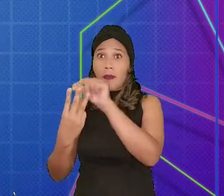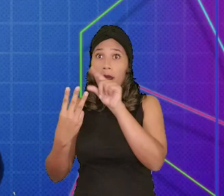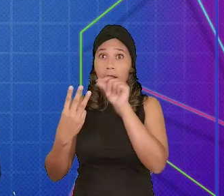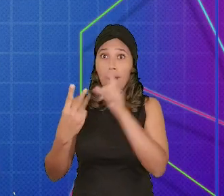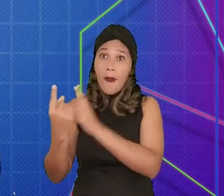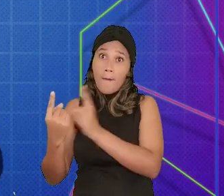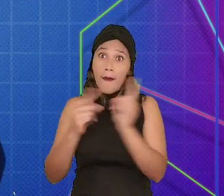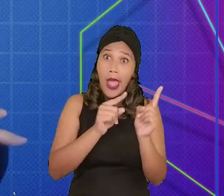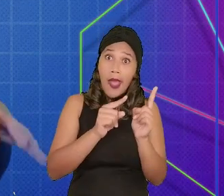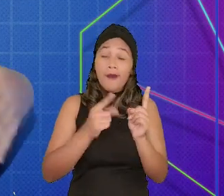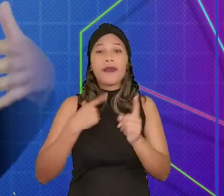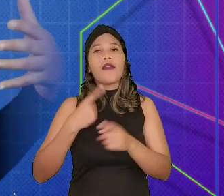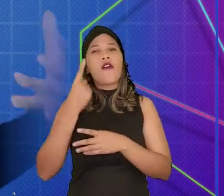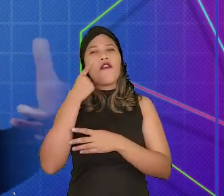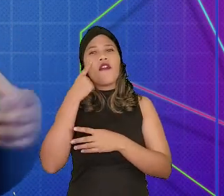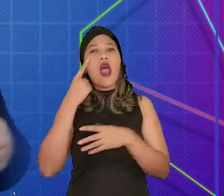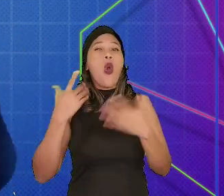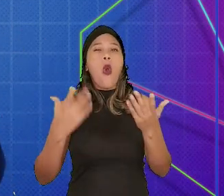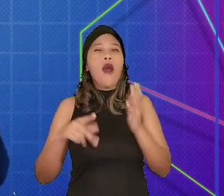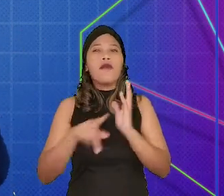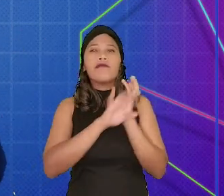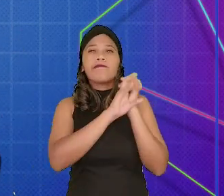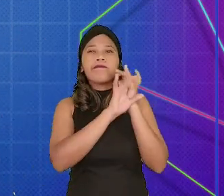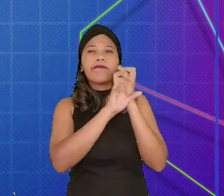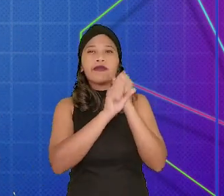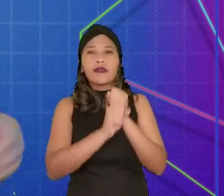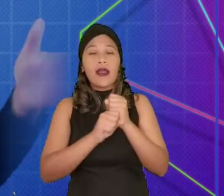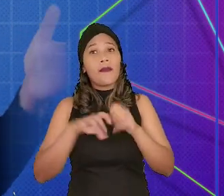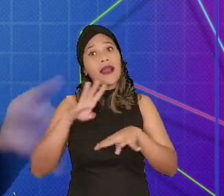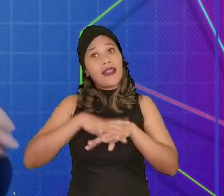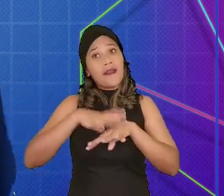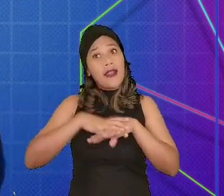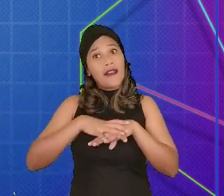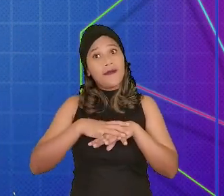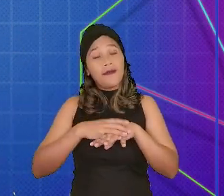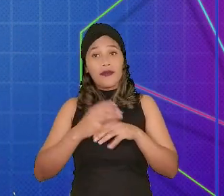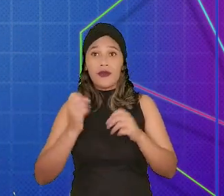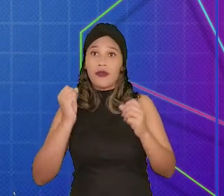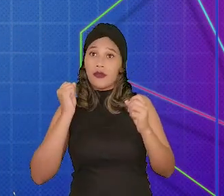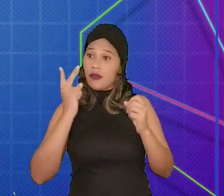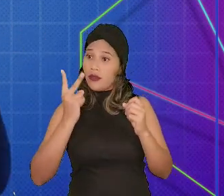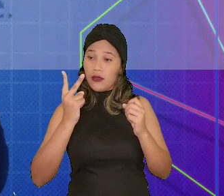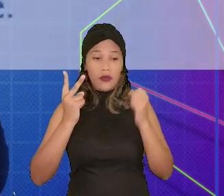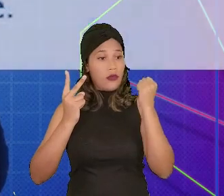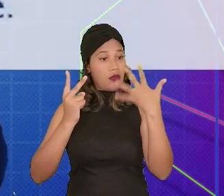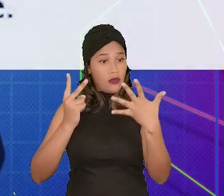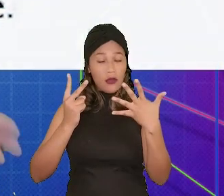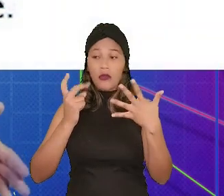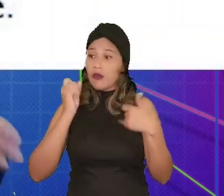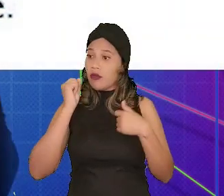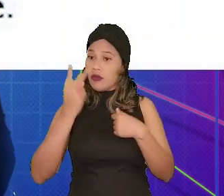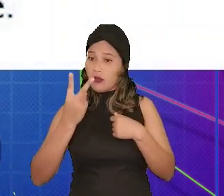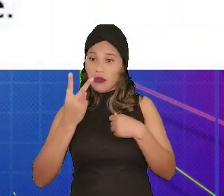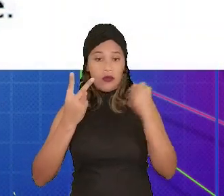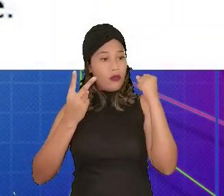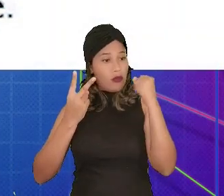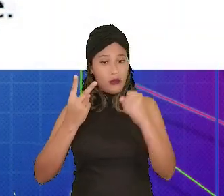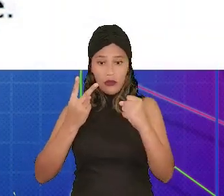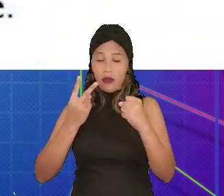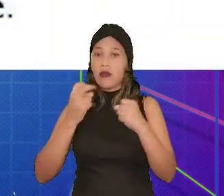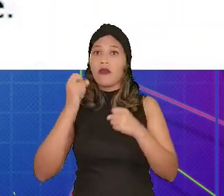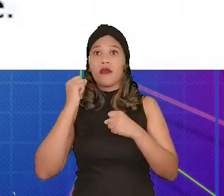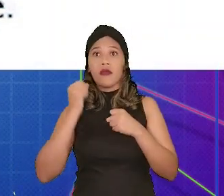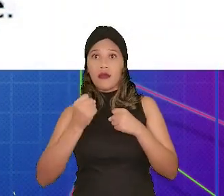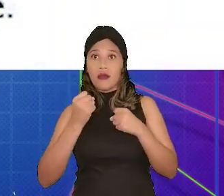para contrapor e vai checar as probabilidades, que podem ser tesoura e papel, tesoura ganha, tesoura versus